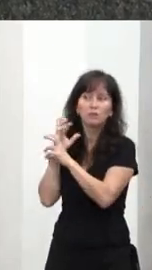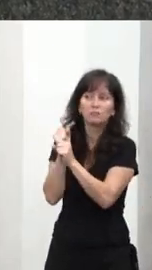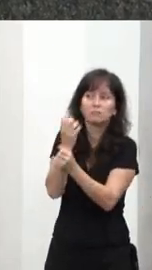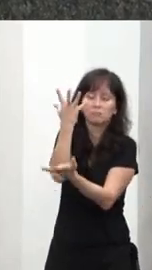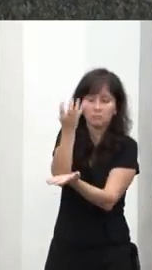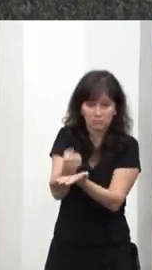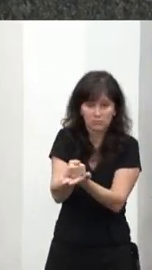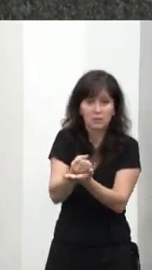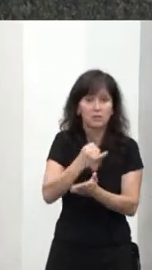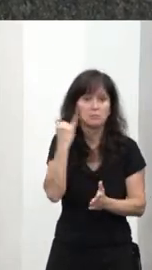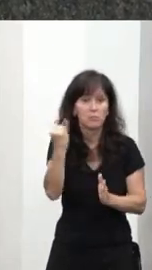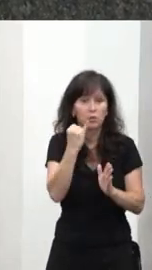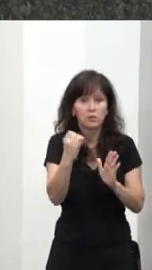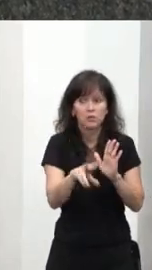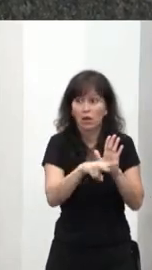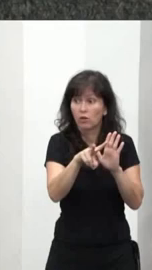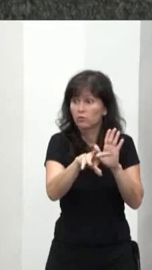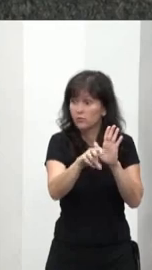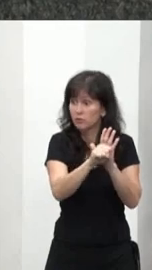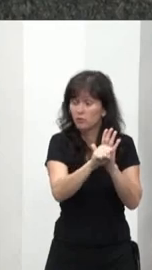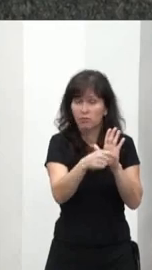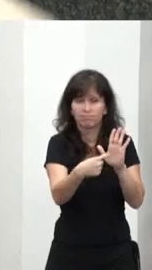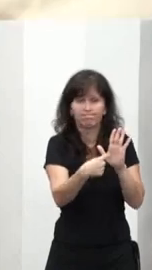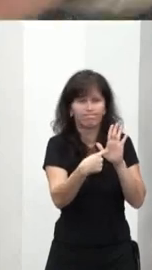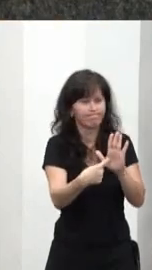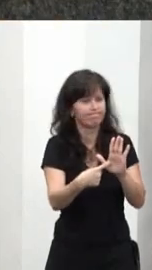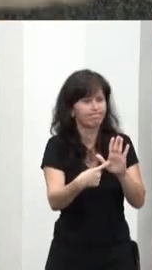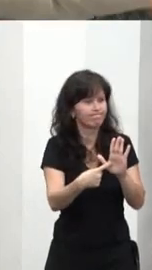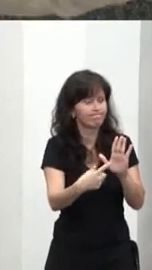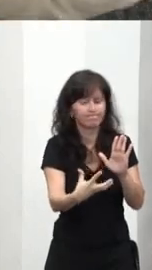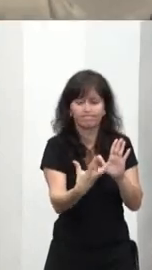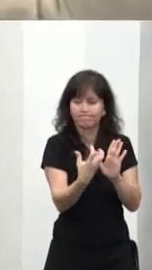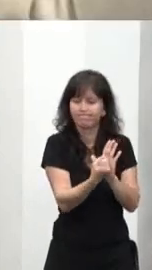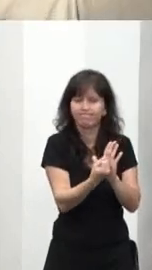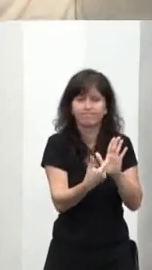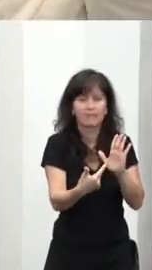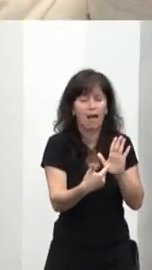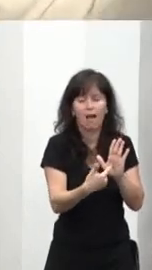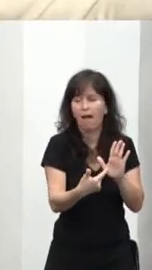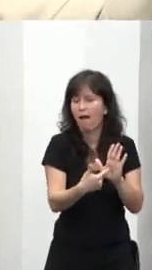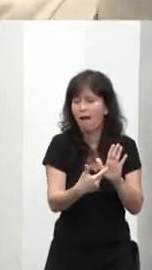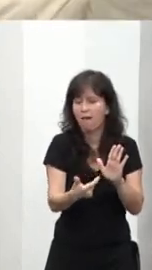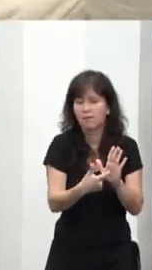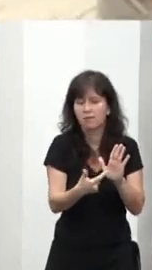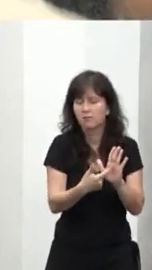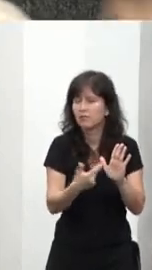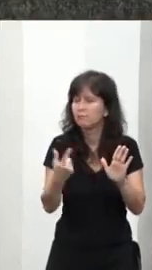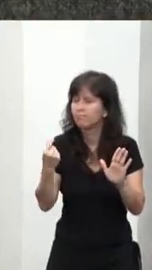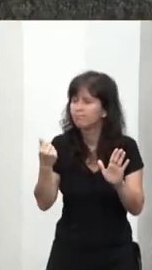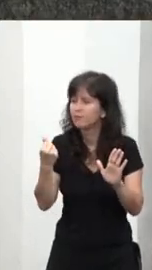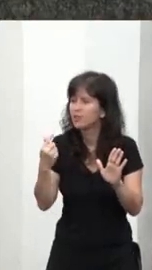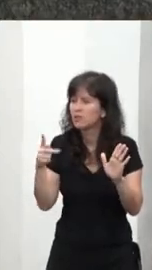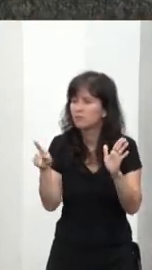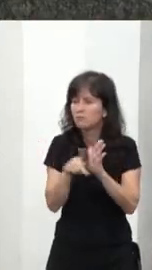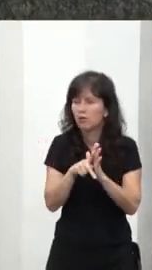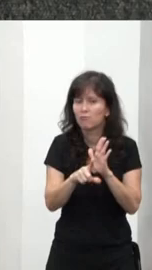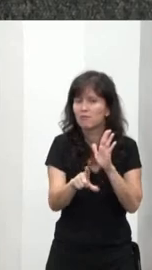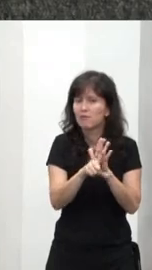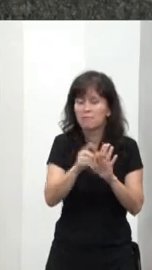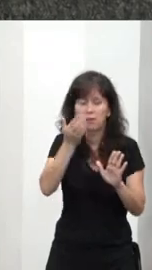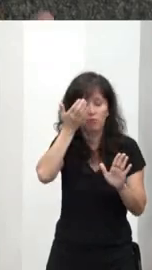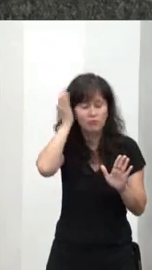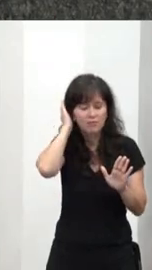consiga ter algumas obras em que a gente possa dizer isso aqui é tantos isso aqui foi produzido com dinheiro da Lei Paulo Gustavo entendeu